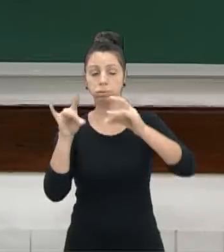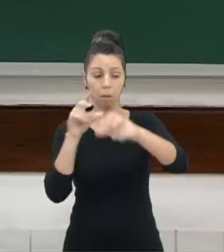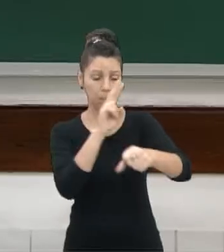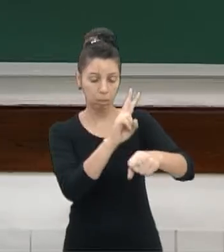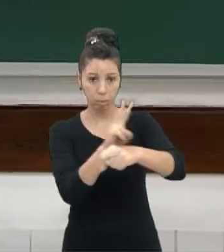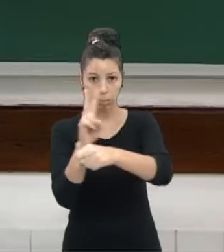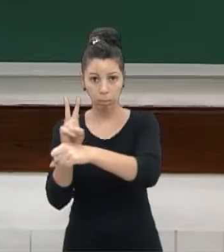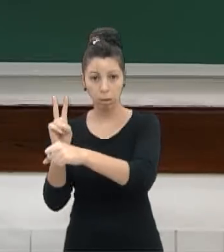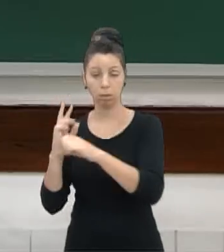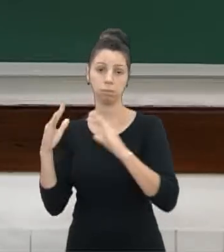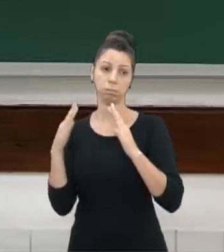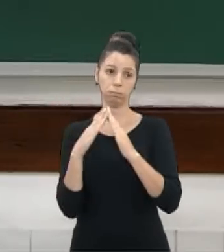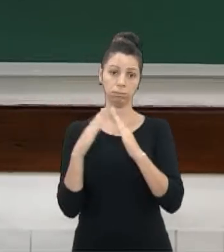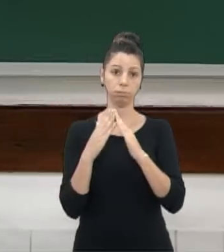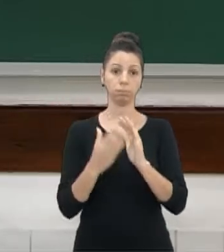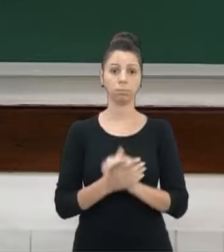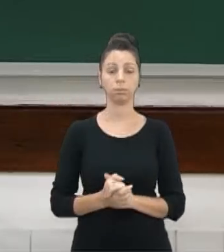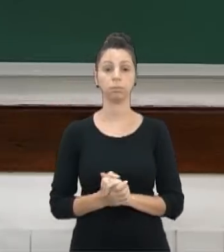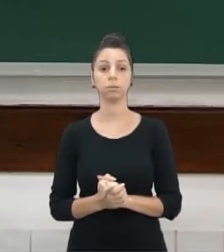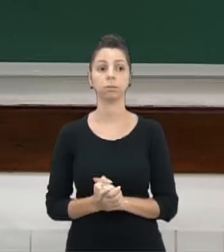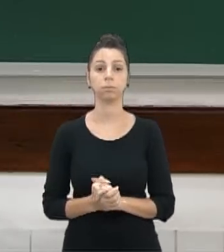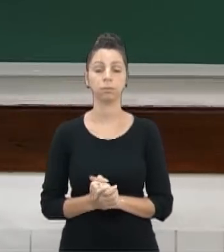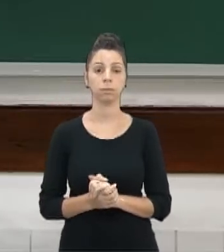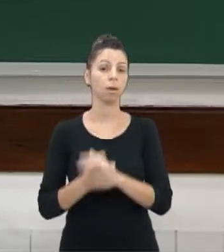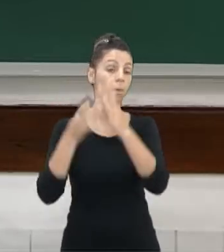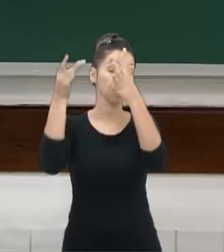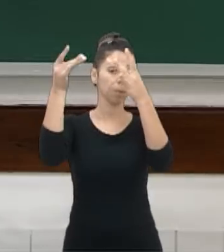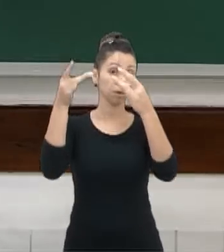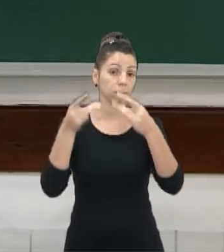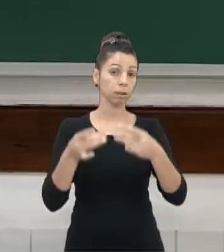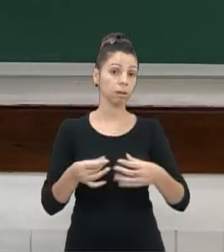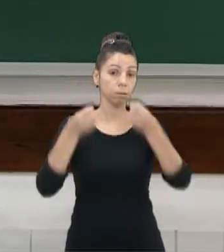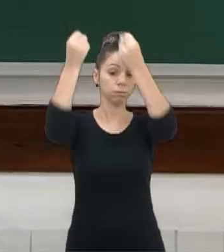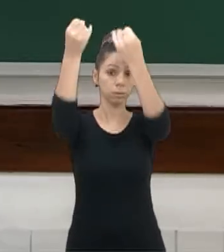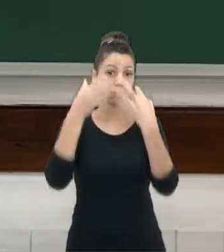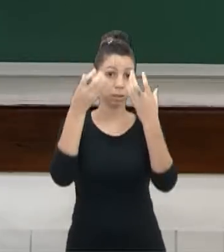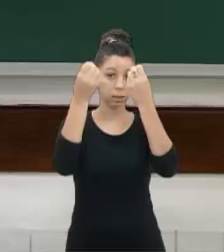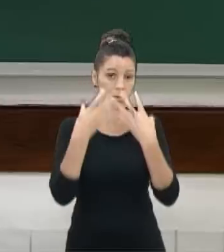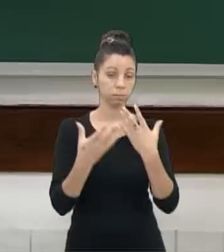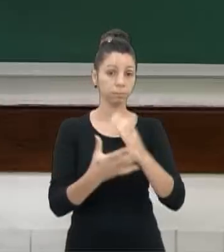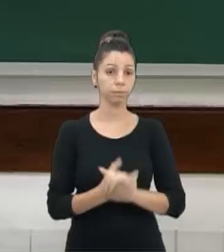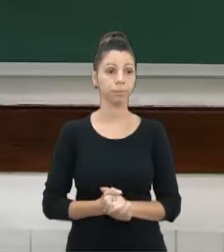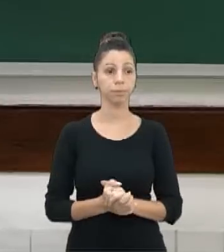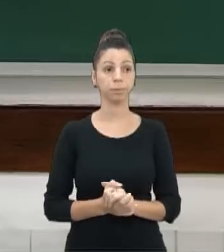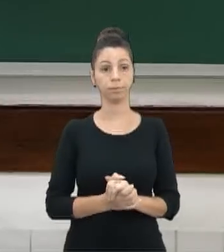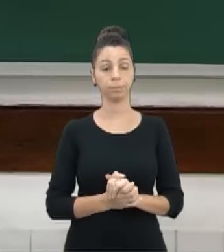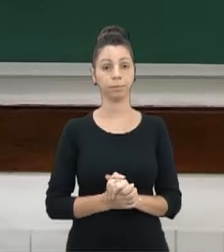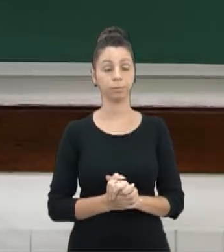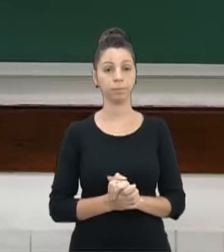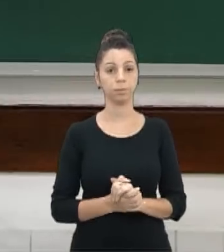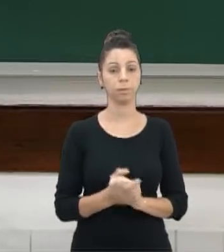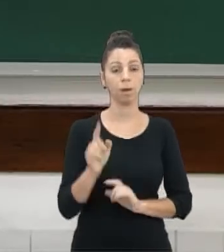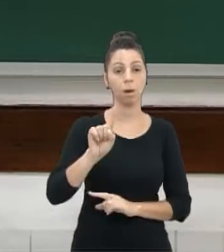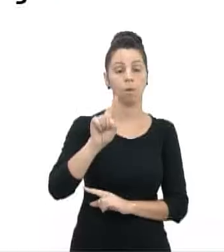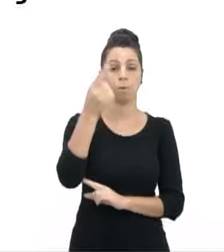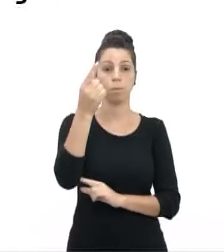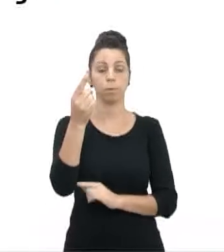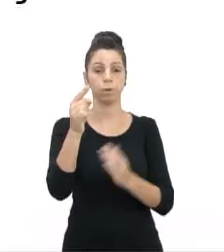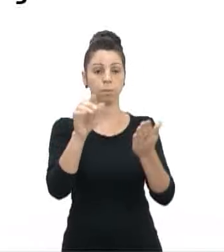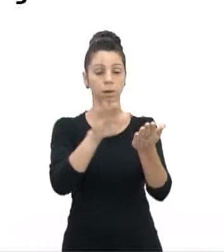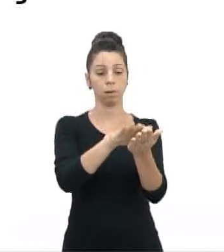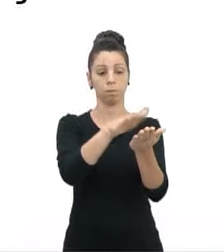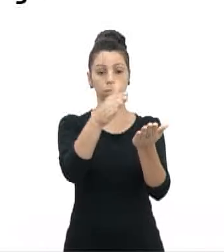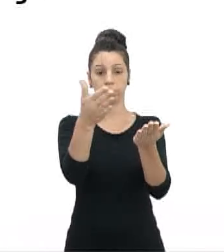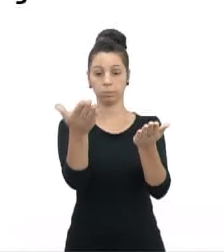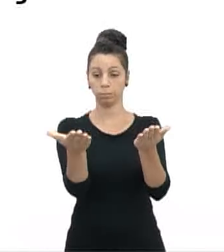na casa, né? Olha que legal. Então veja que há um detalhamento aí nas dobras, ok? A última dobra, a gente já